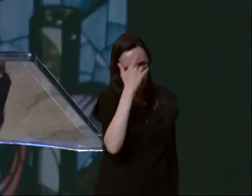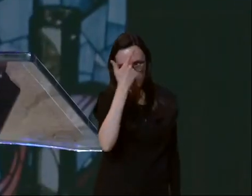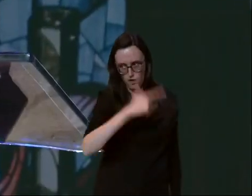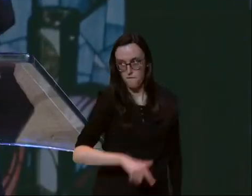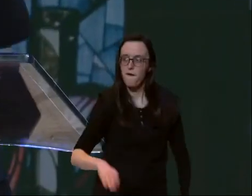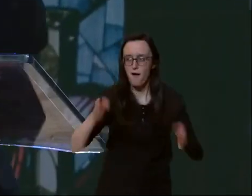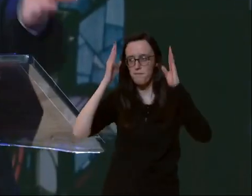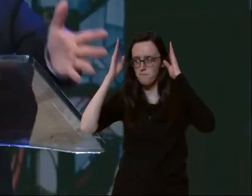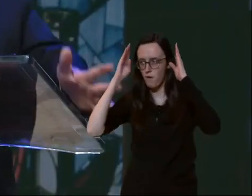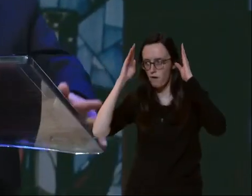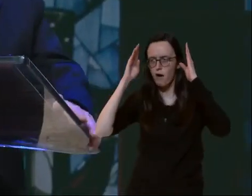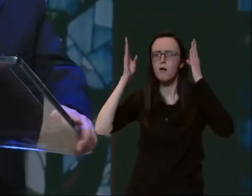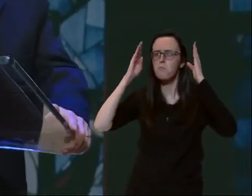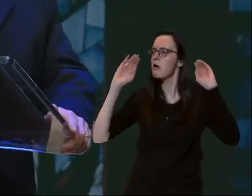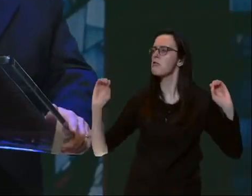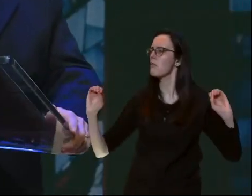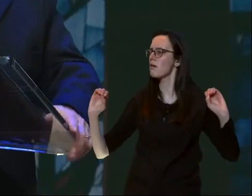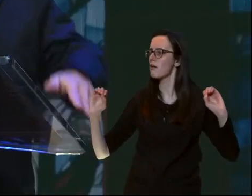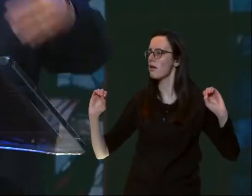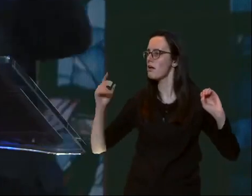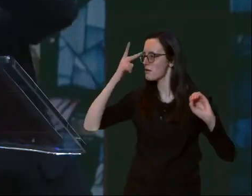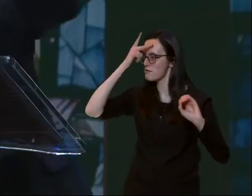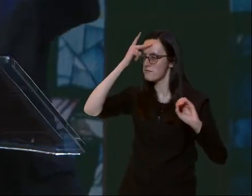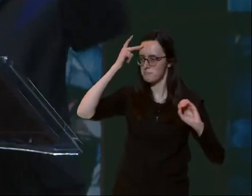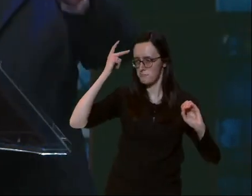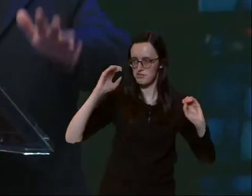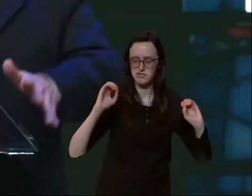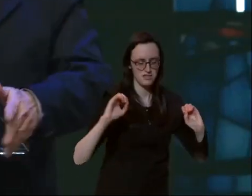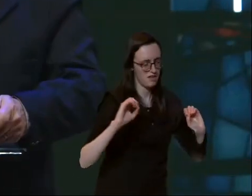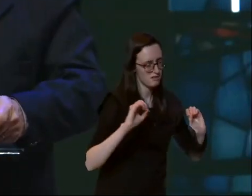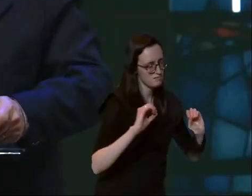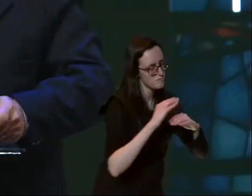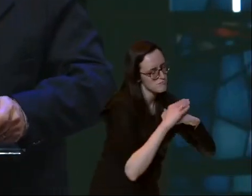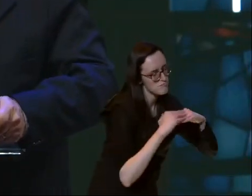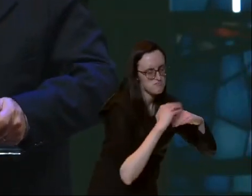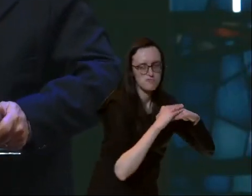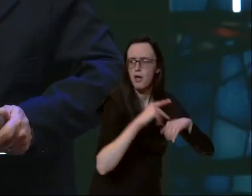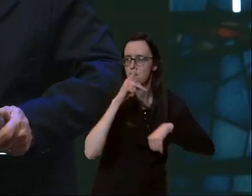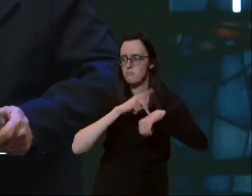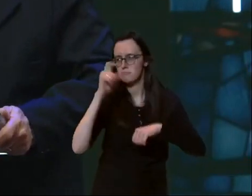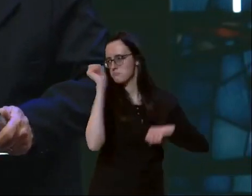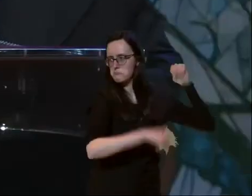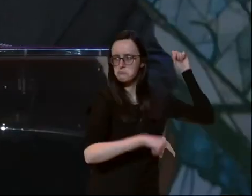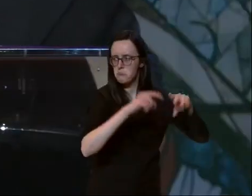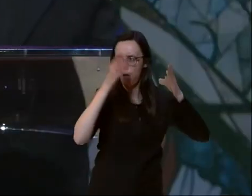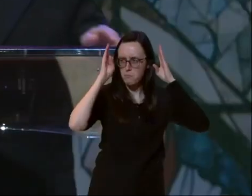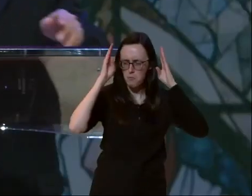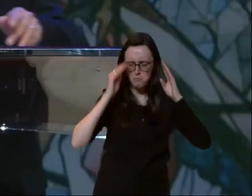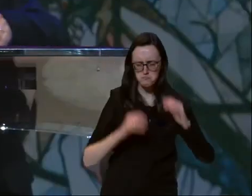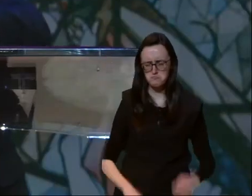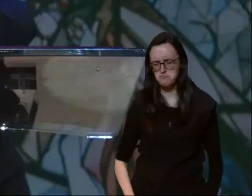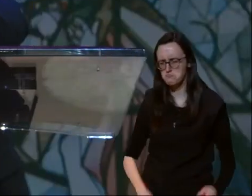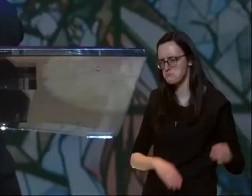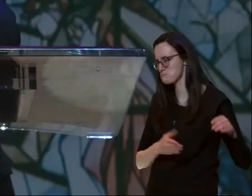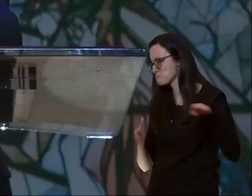no outro dia, ninguém reconheceu ele, ainda jogaram a pedra nele. Aí ele chegou em casa